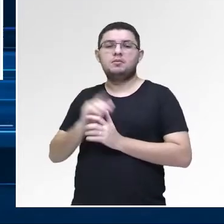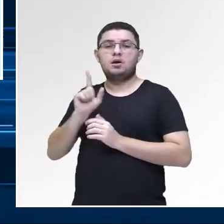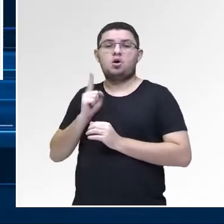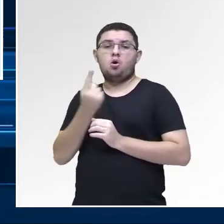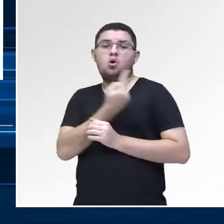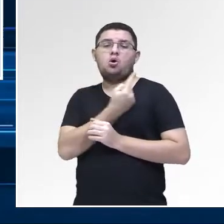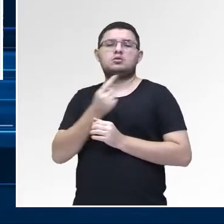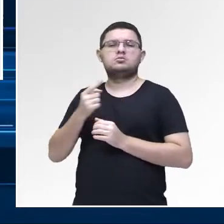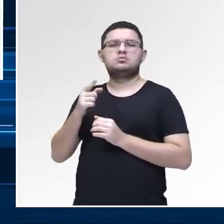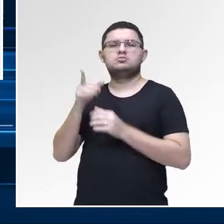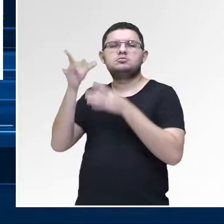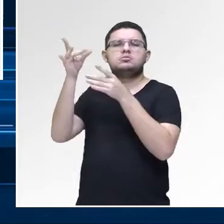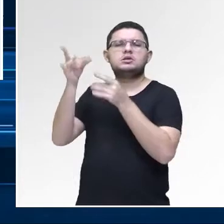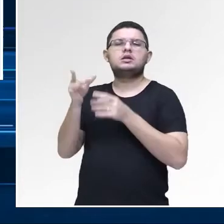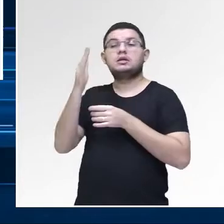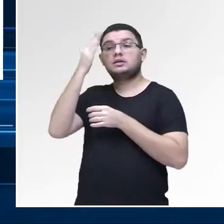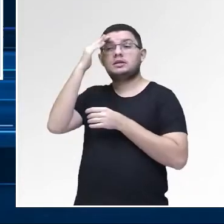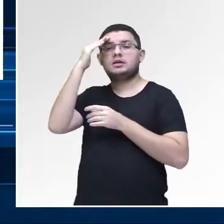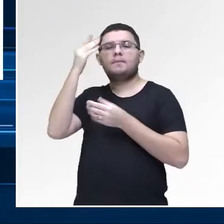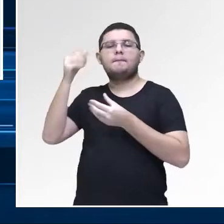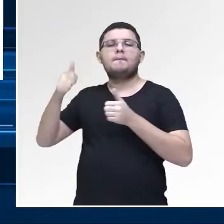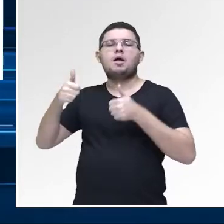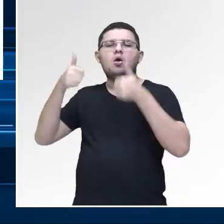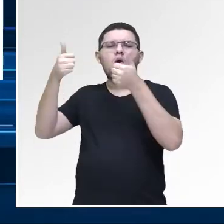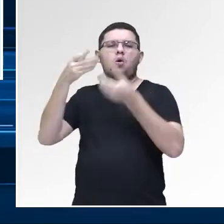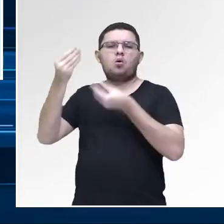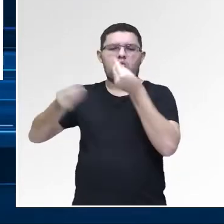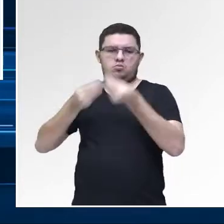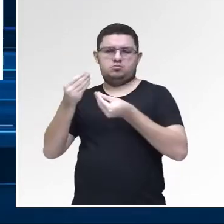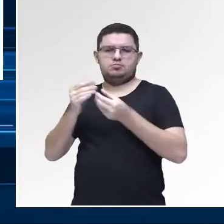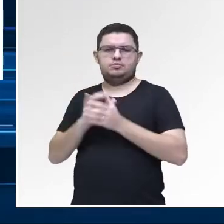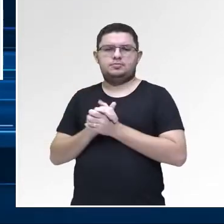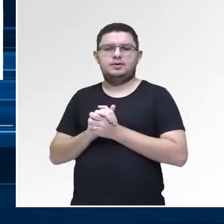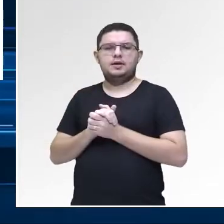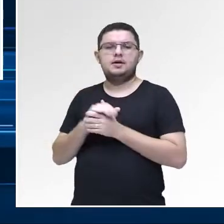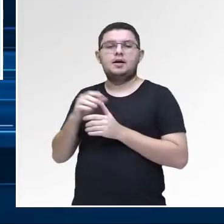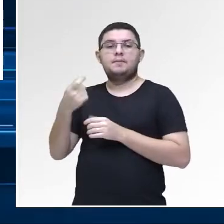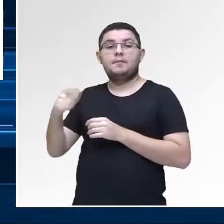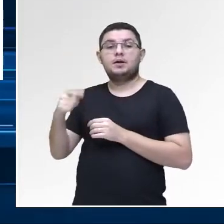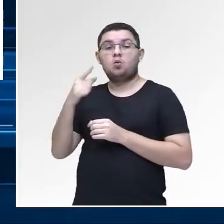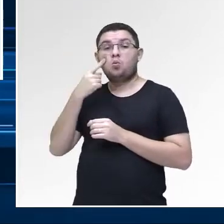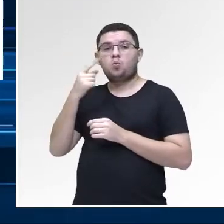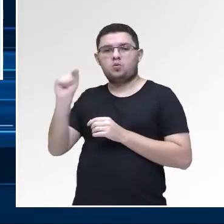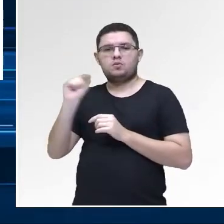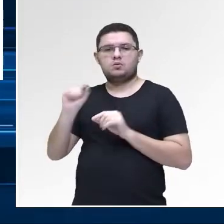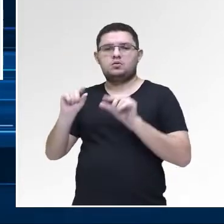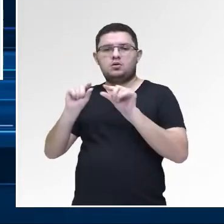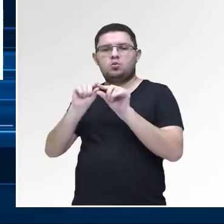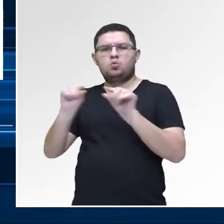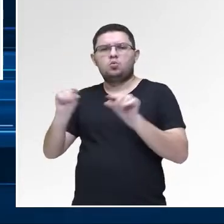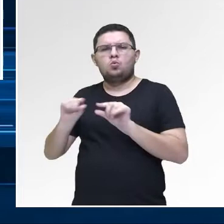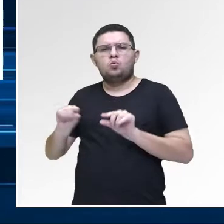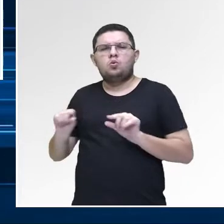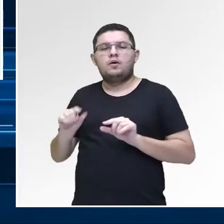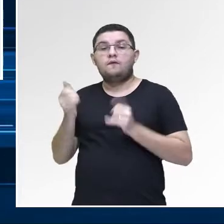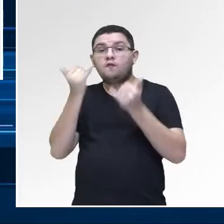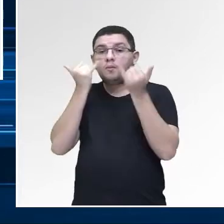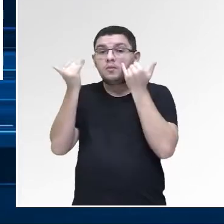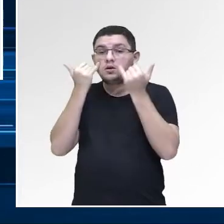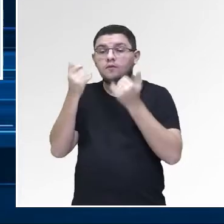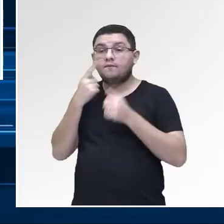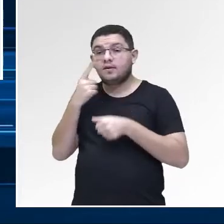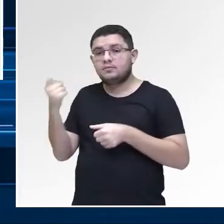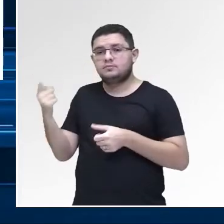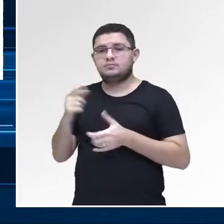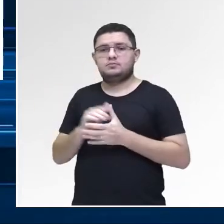isso aí, a gente precisa verificar a legenda do mapa, ok? Então, vocês estão vendo que